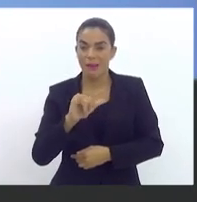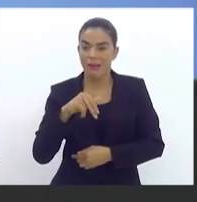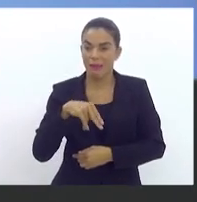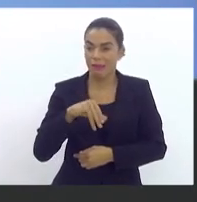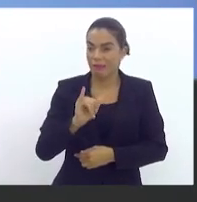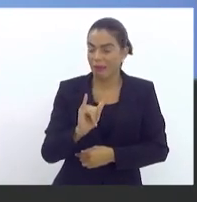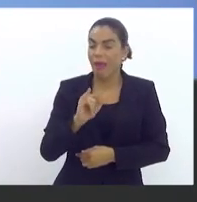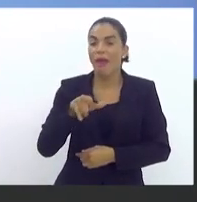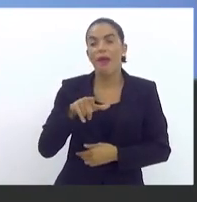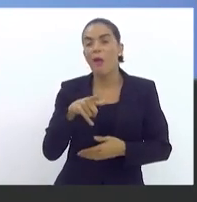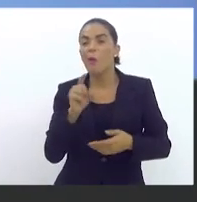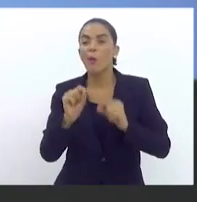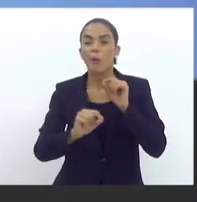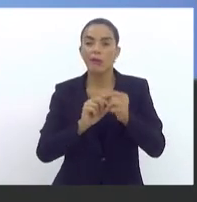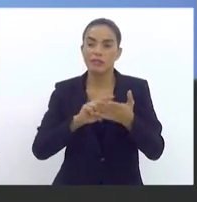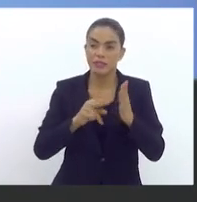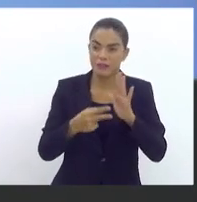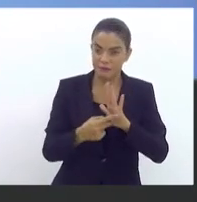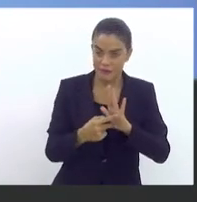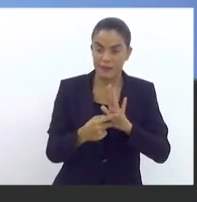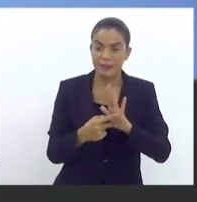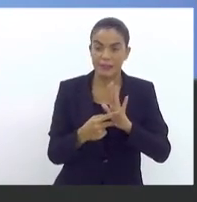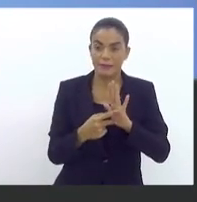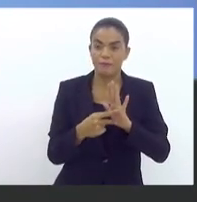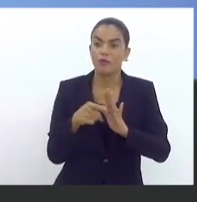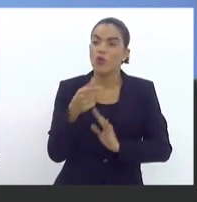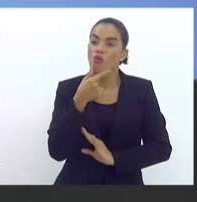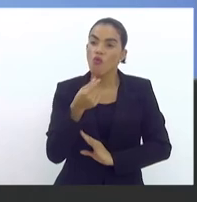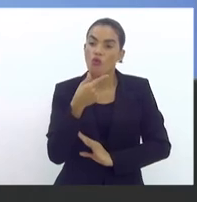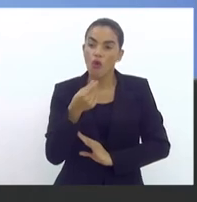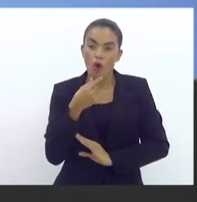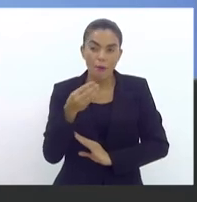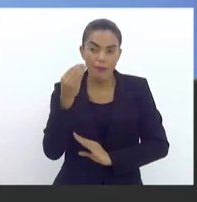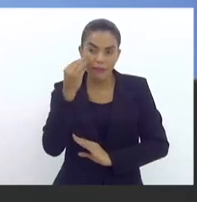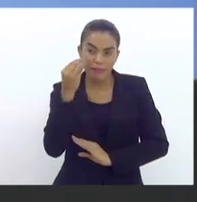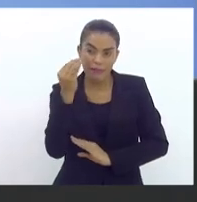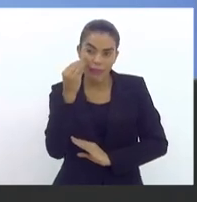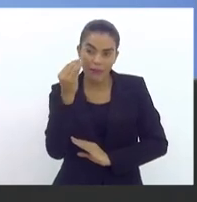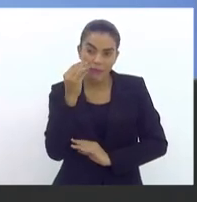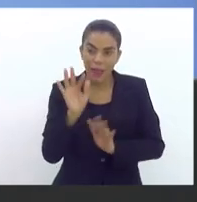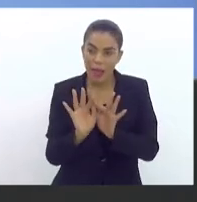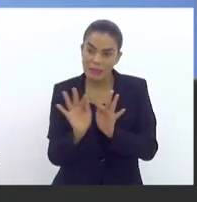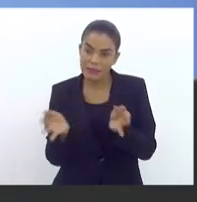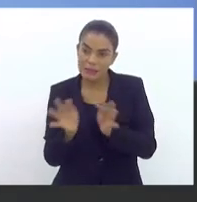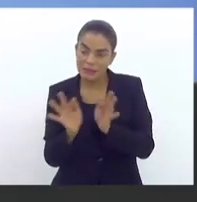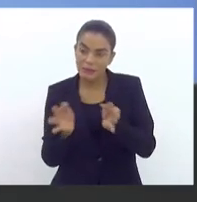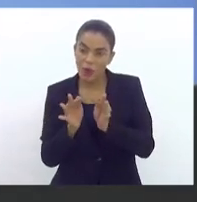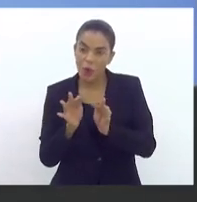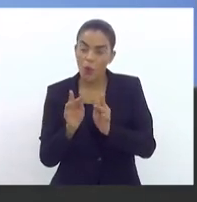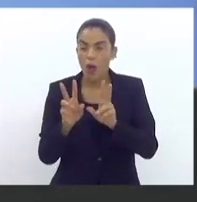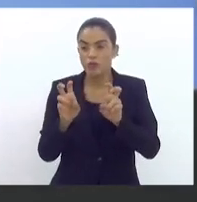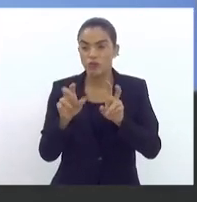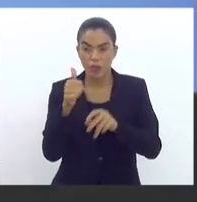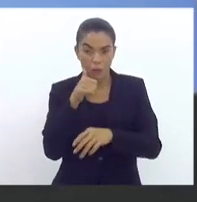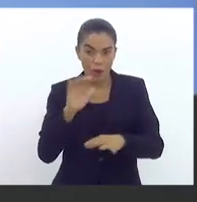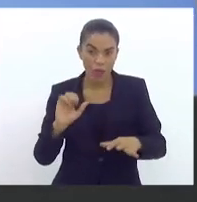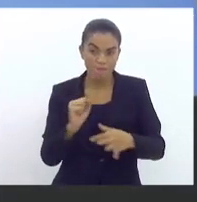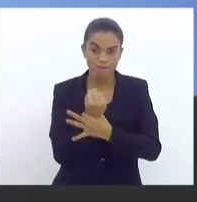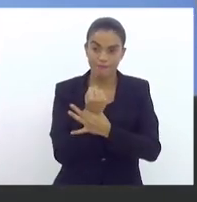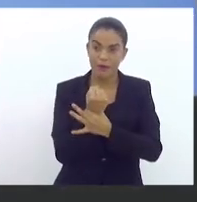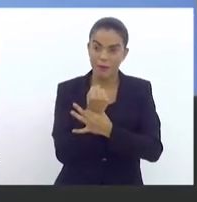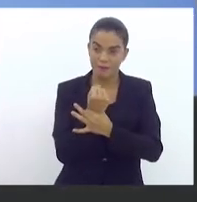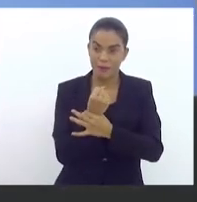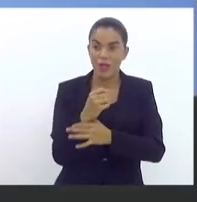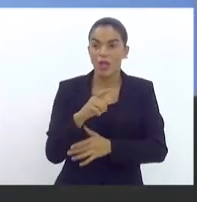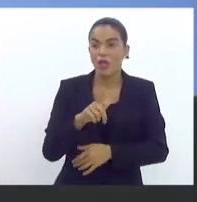é basicamente um homem tentar simplificar um assunto que a mulher domina né então ele realmente